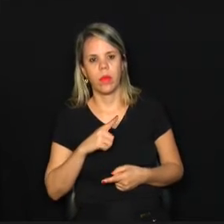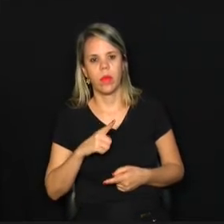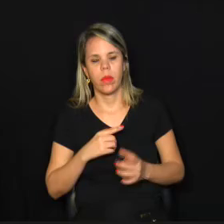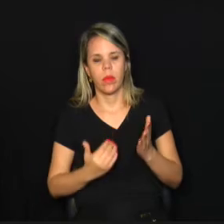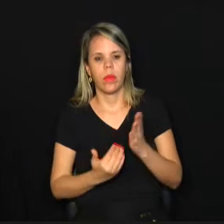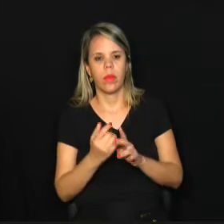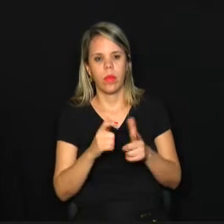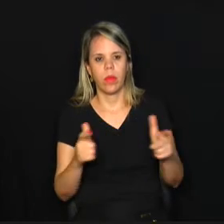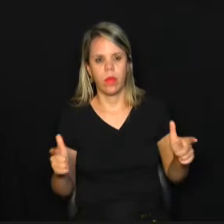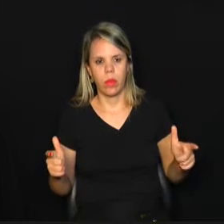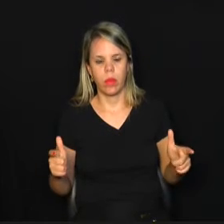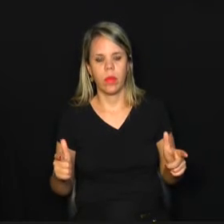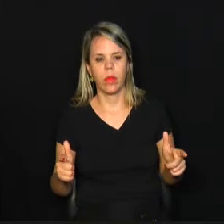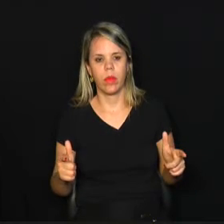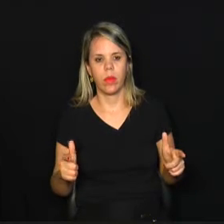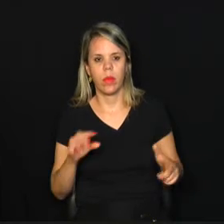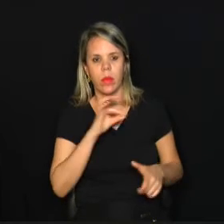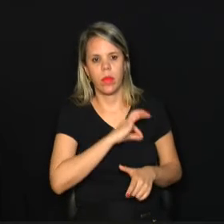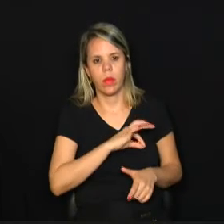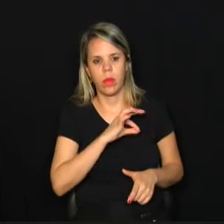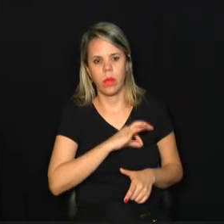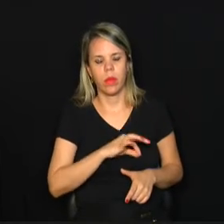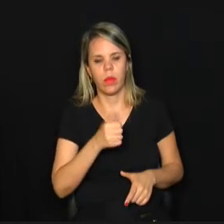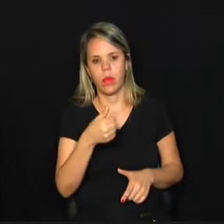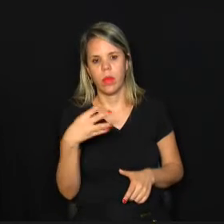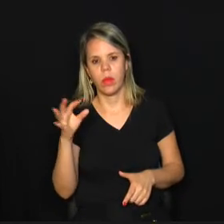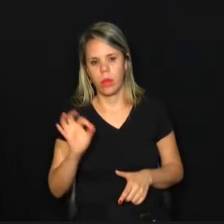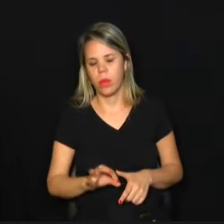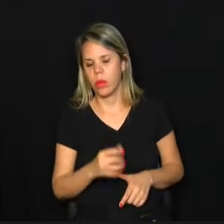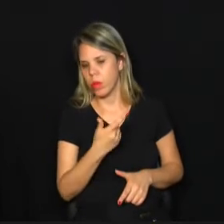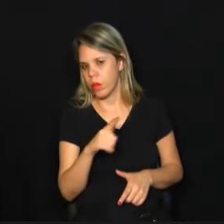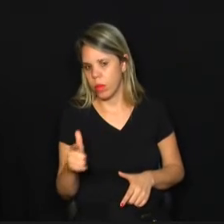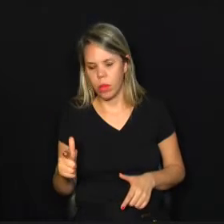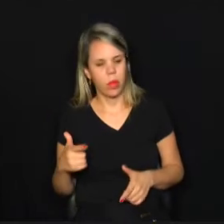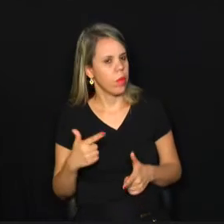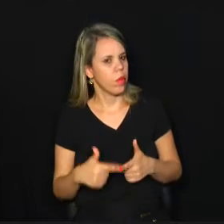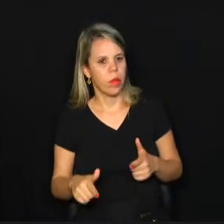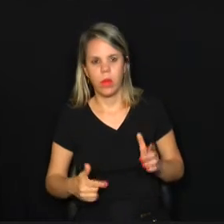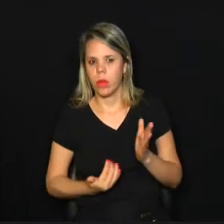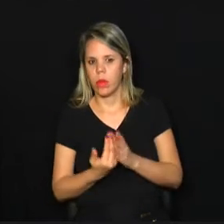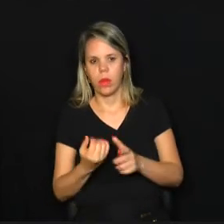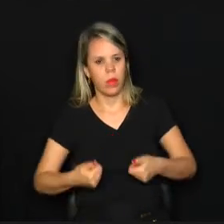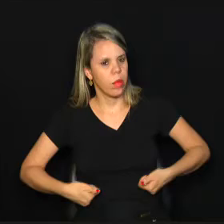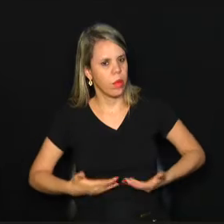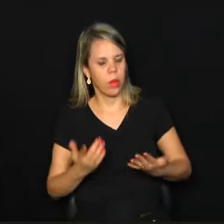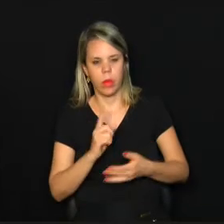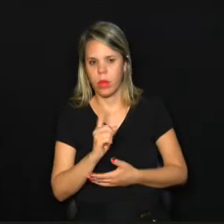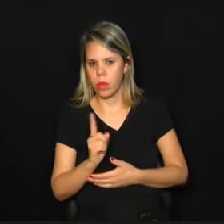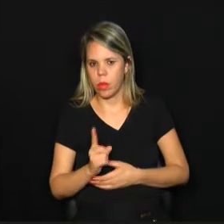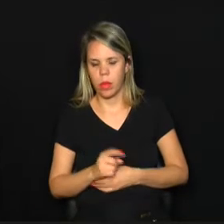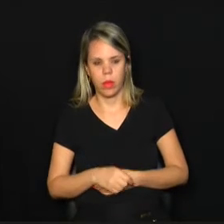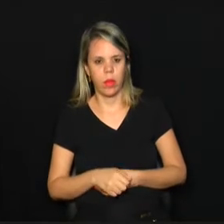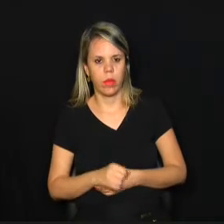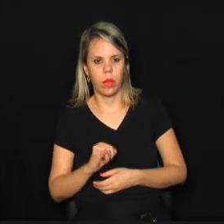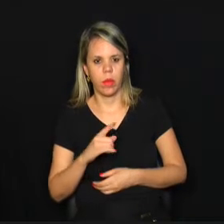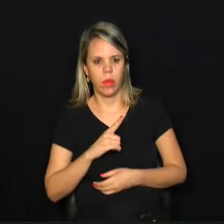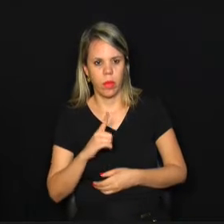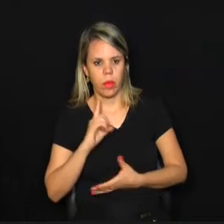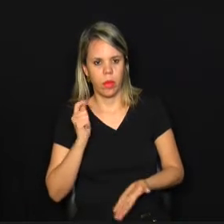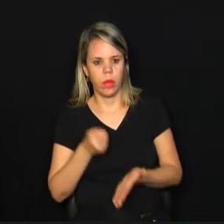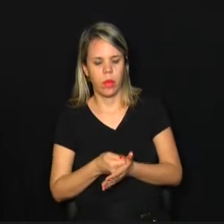crescimento nominal da receita de 14%. Realmente não vai ter ampliação de gasto, nem sequer se a gente tivesse a